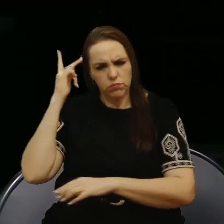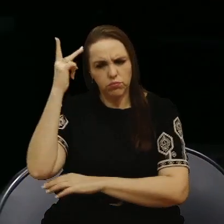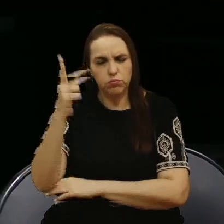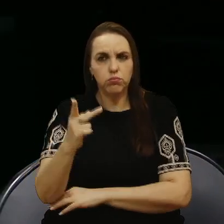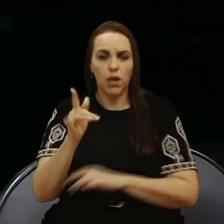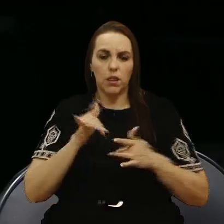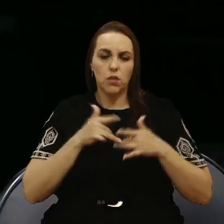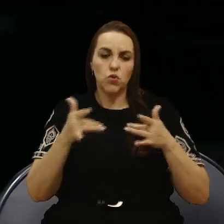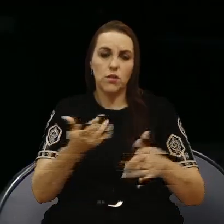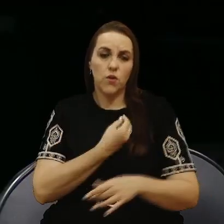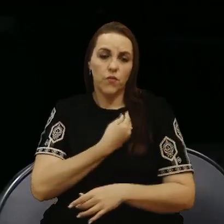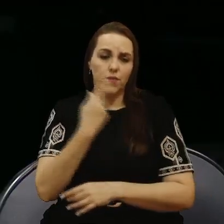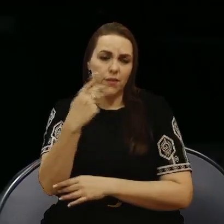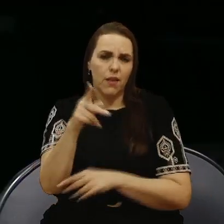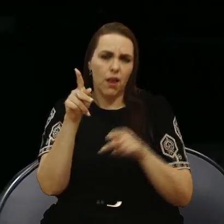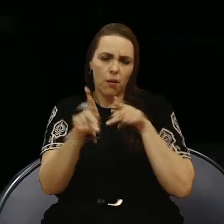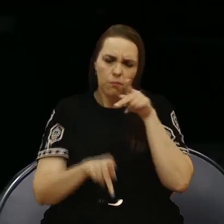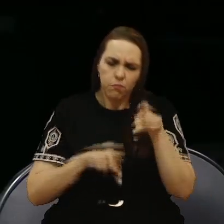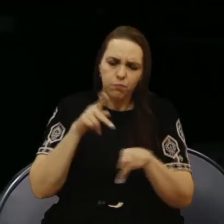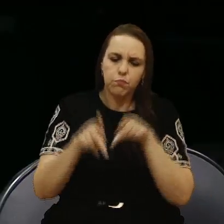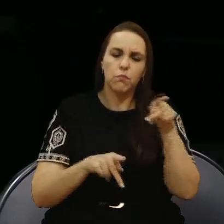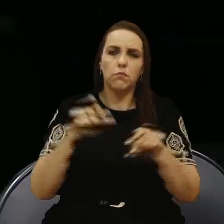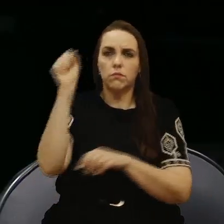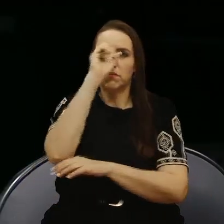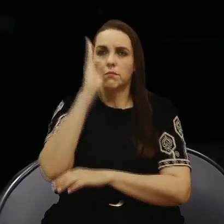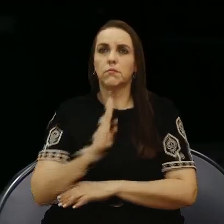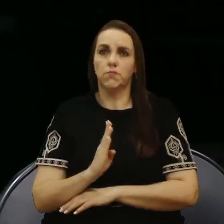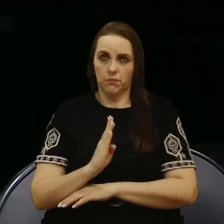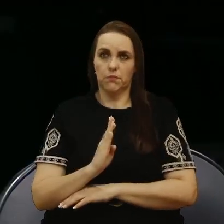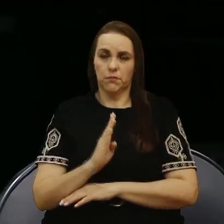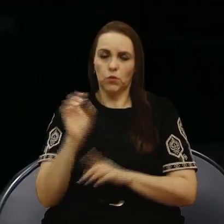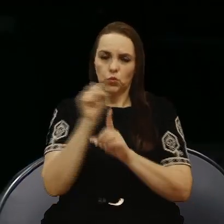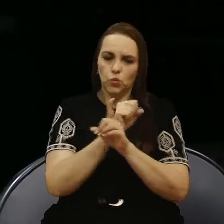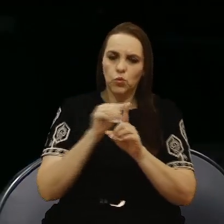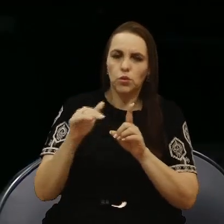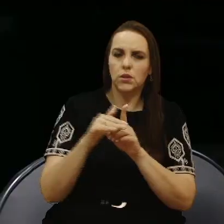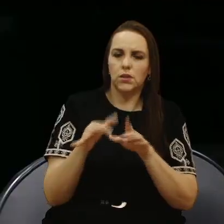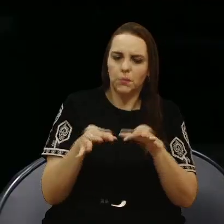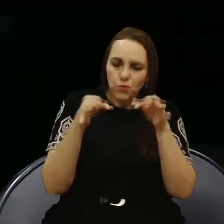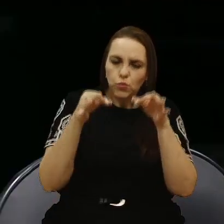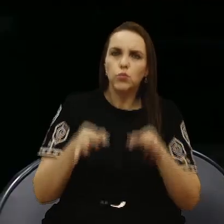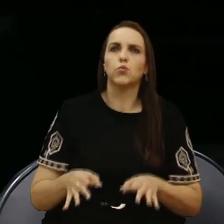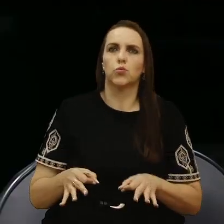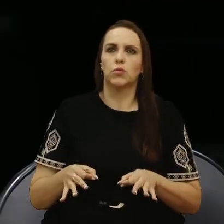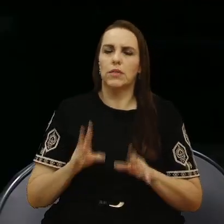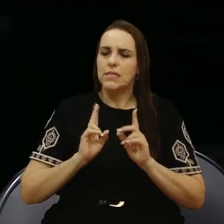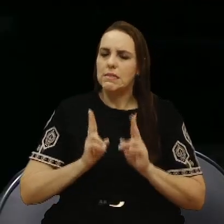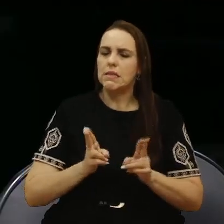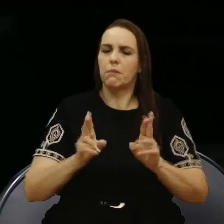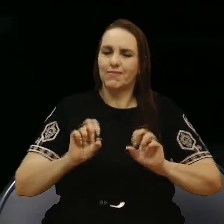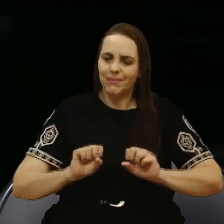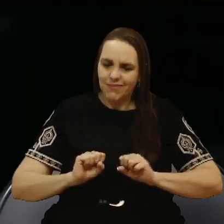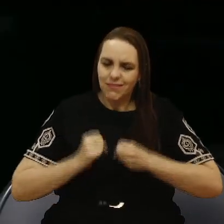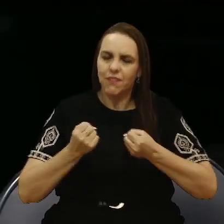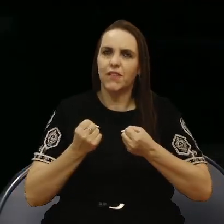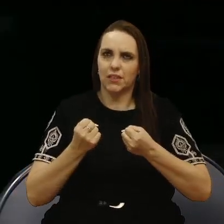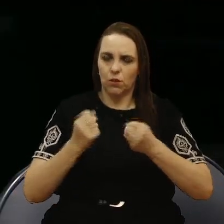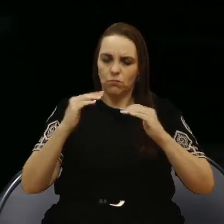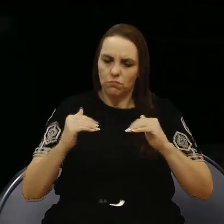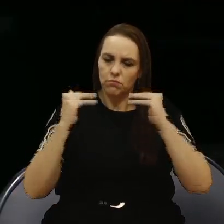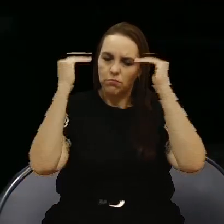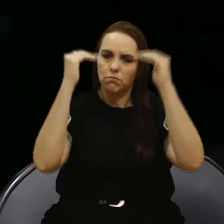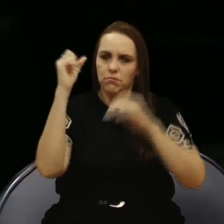vida à luta pelo povo brasileiro, à construção de uma sociedade mais justa e à defesa intransigente da soberania brasileira. Marxista